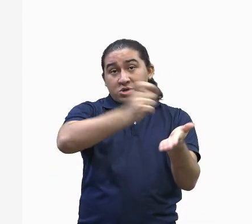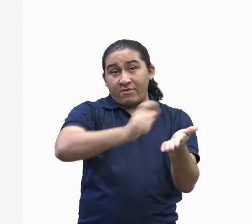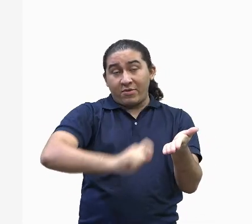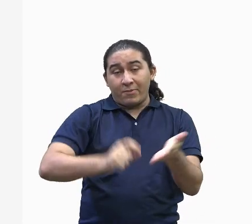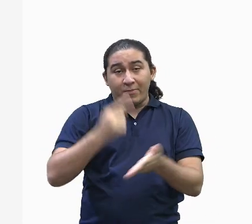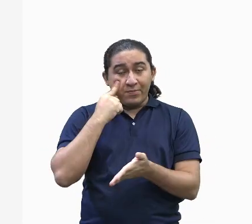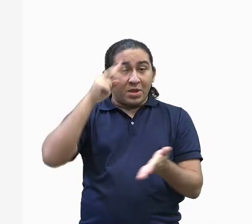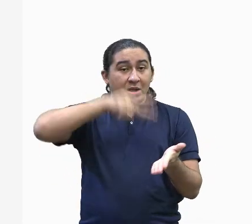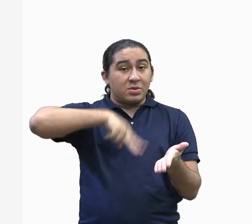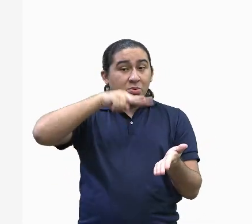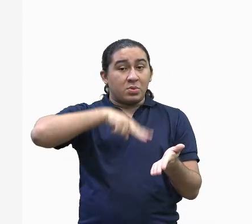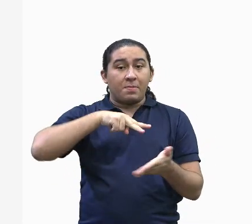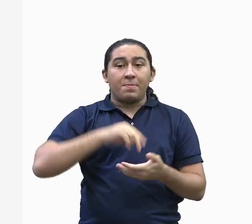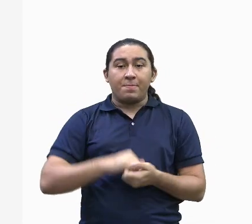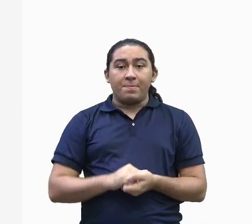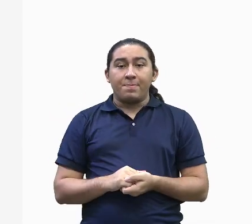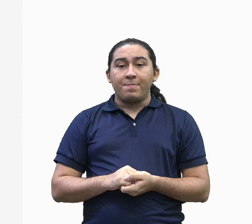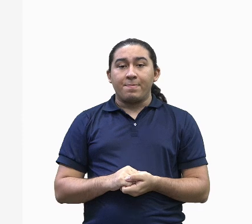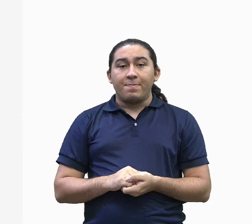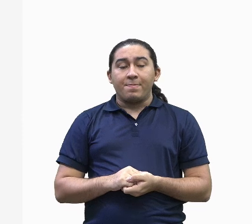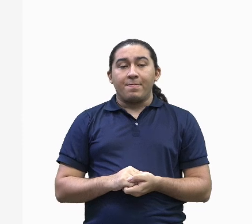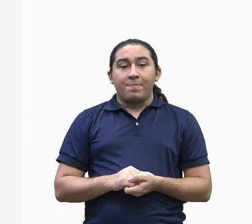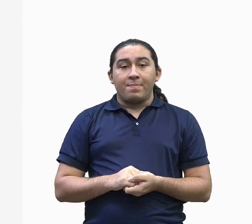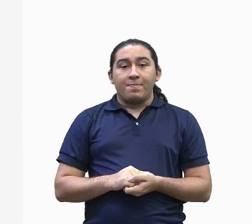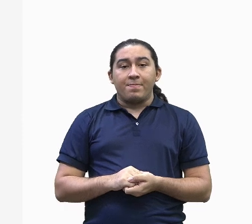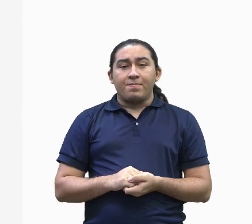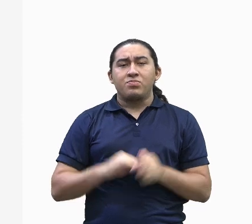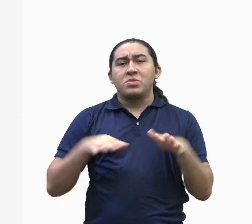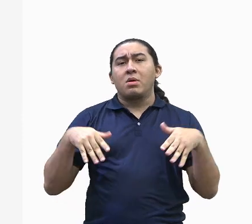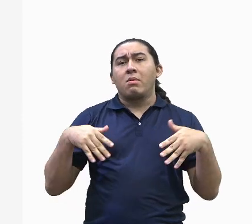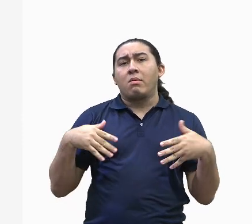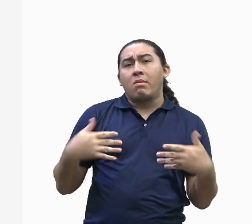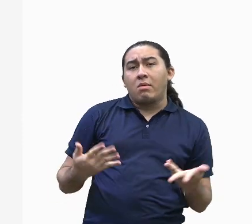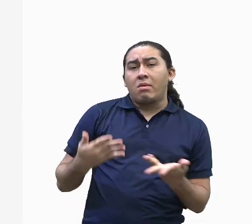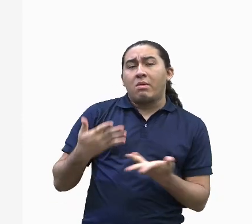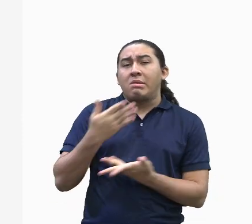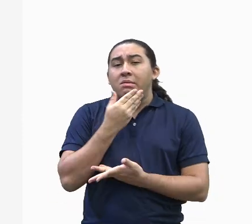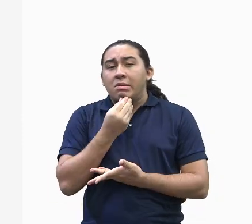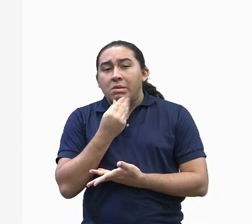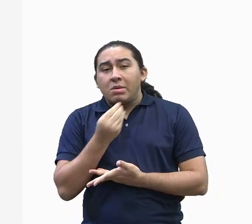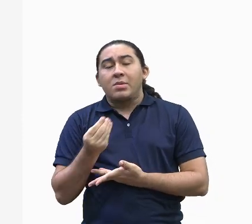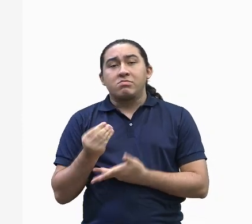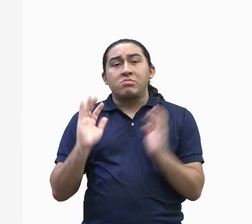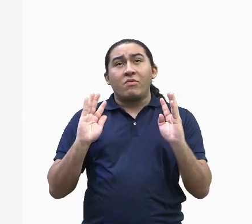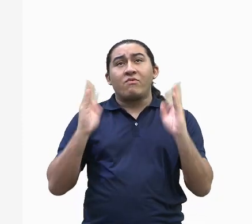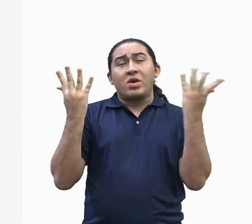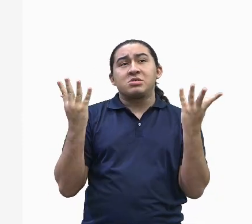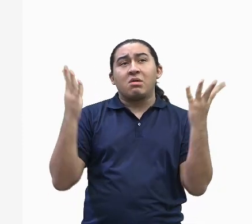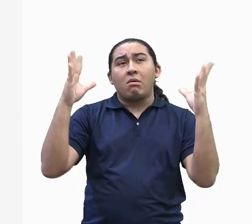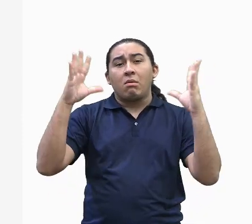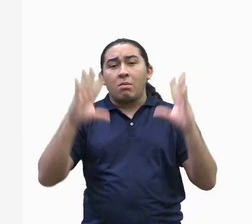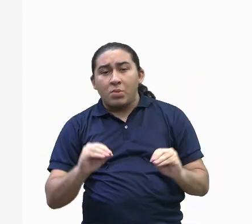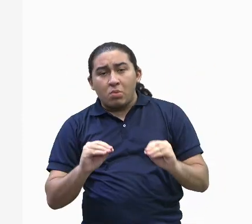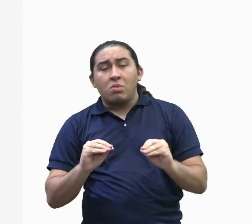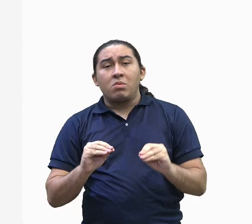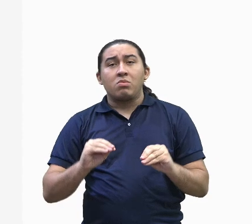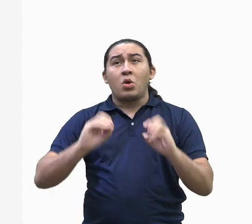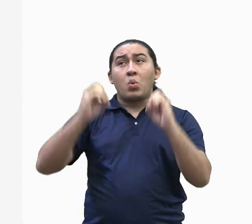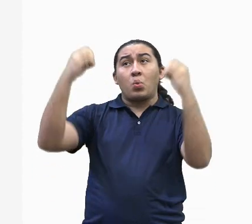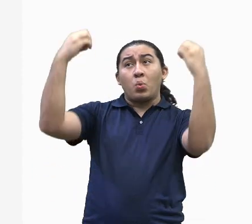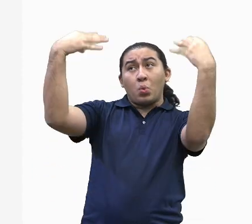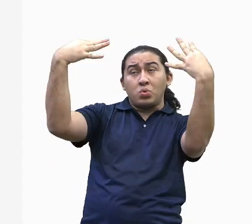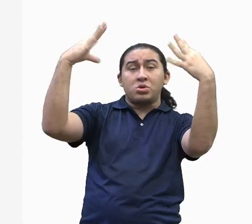vamos ver o texto do... Tá. E agora, José, a festa acabou, a luz